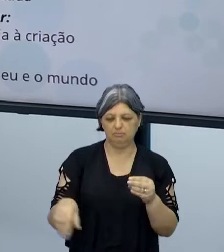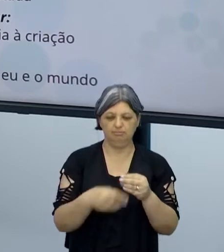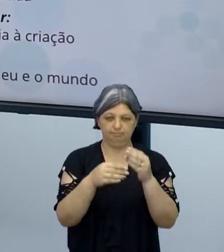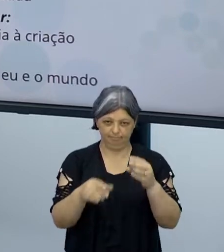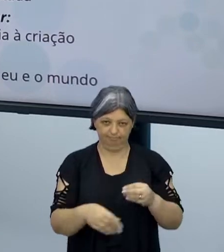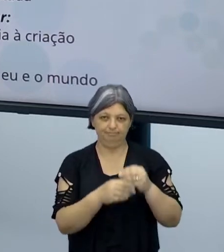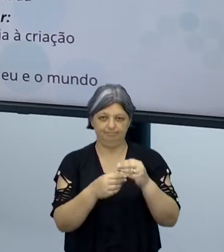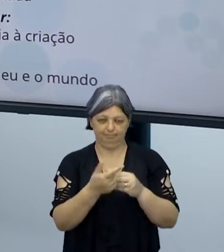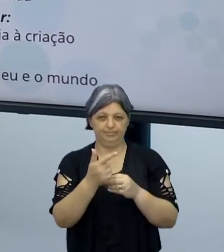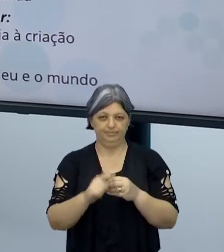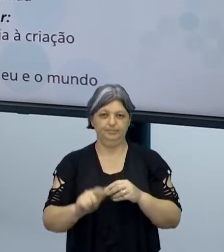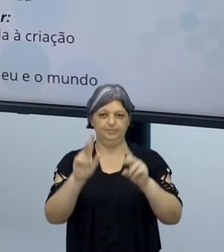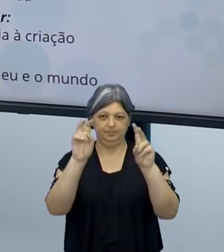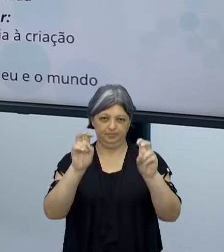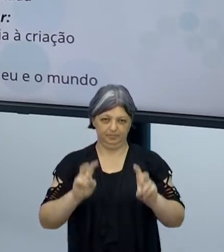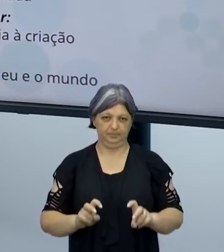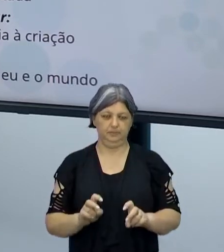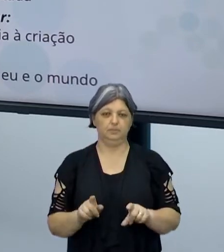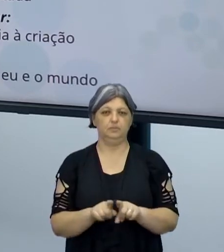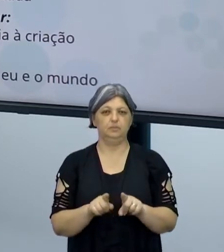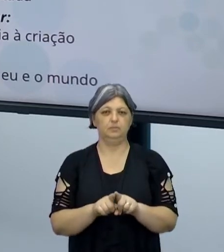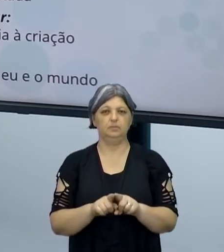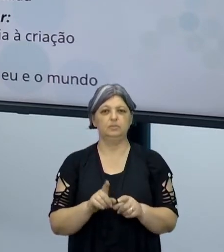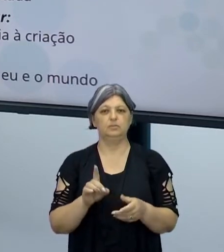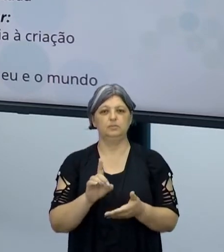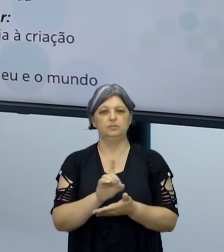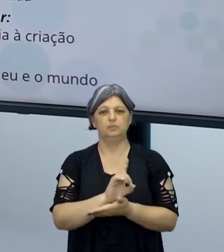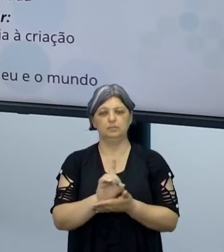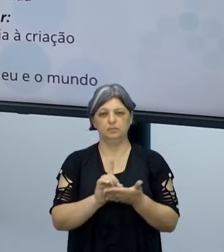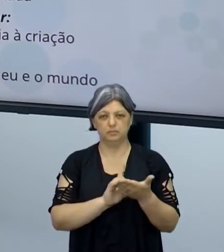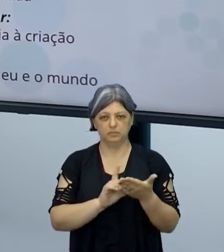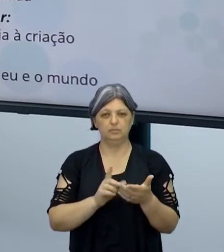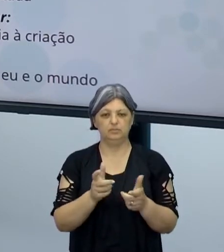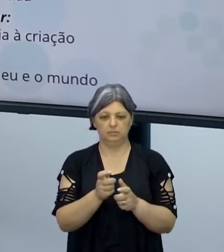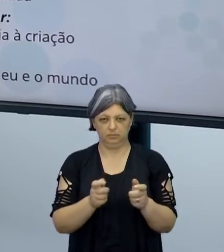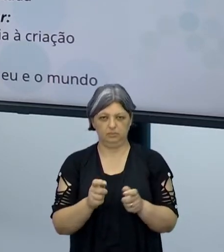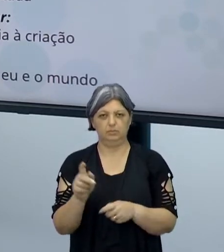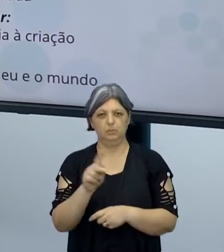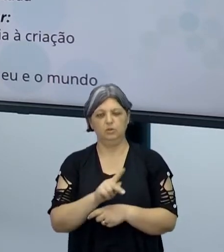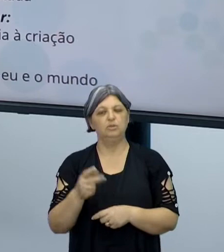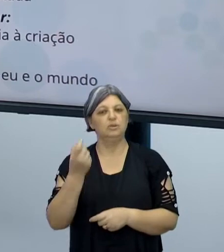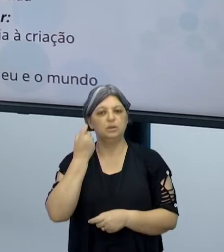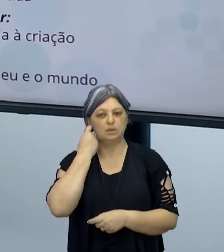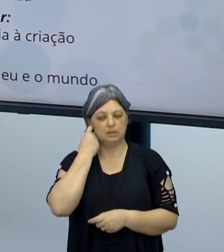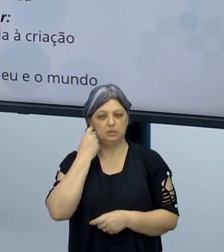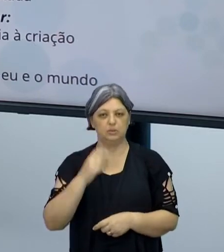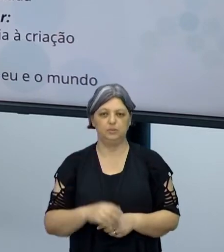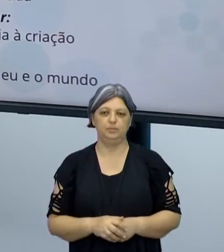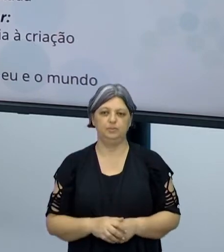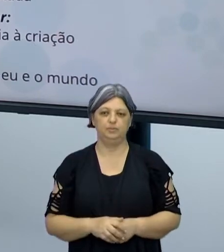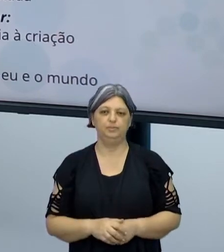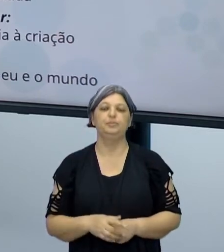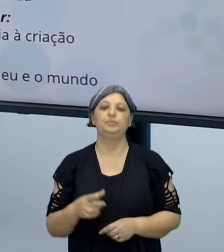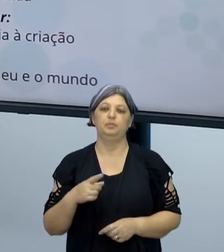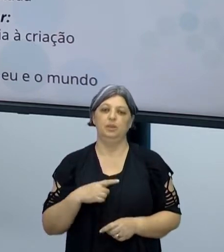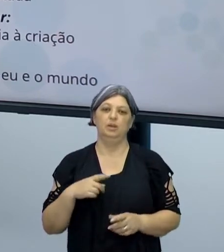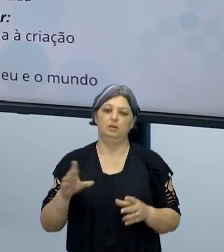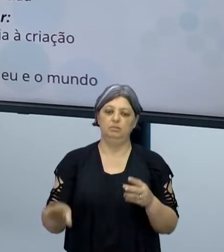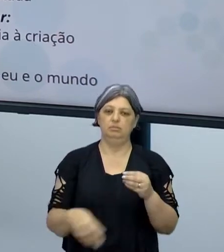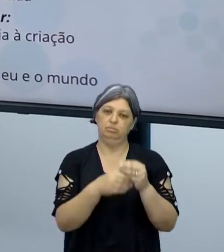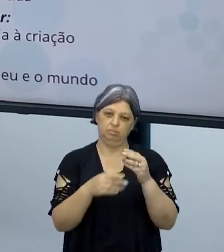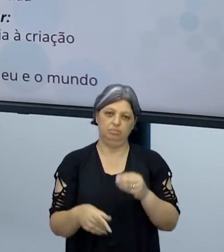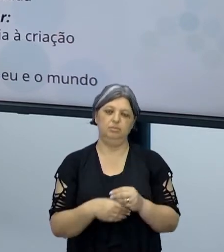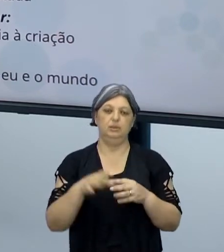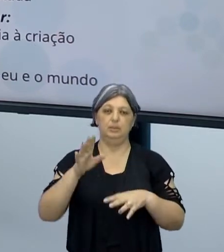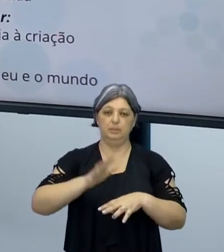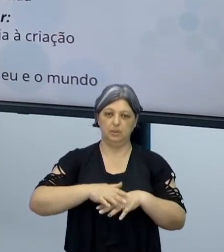componentes, tá? E temos aí design de games com o professor de artes, que é o professor Anderson Félix. Então a gente tem aí uma integração entre